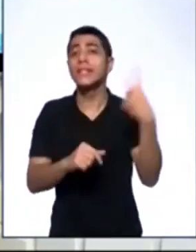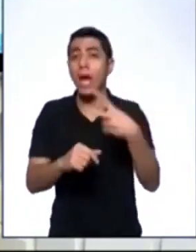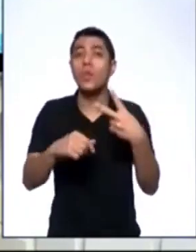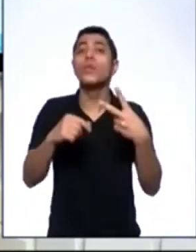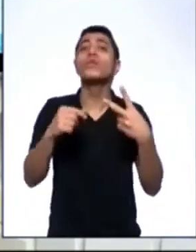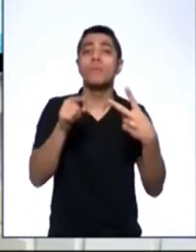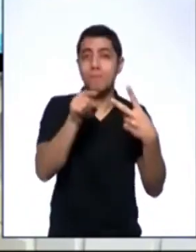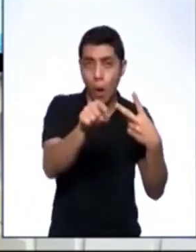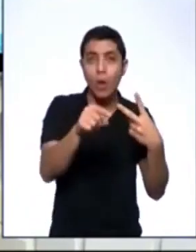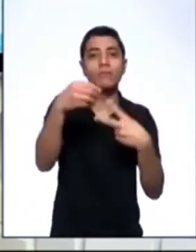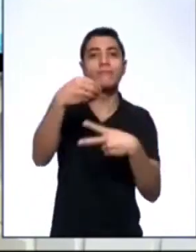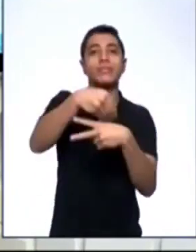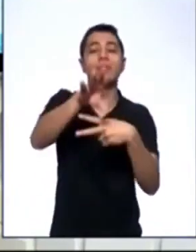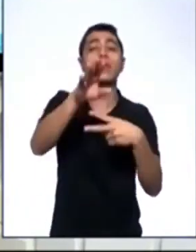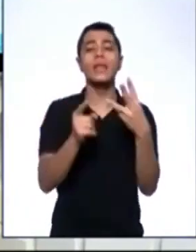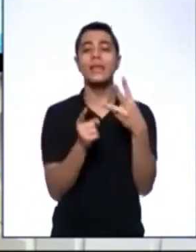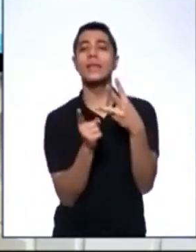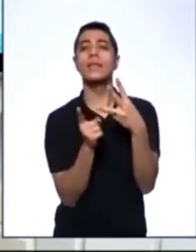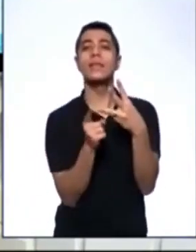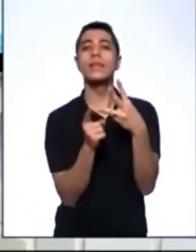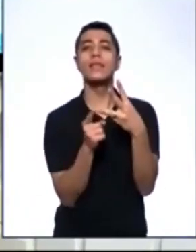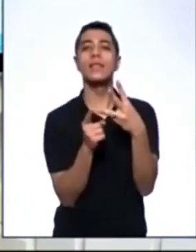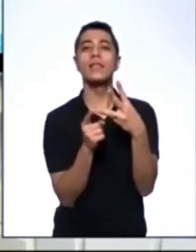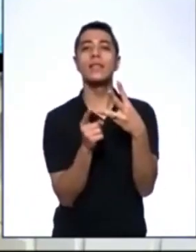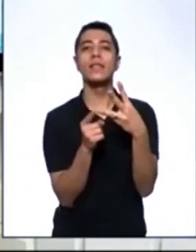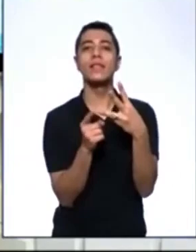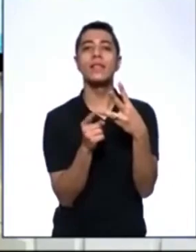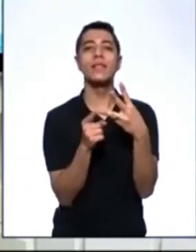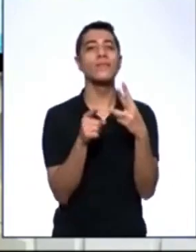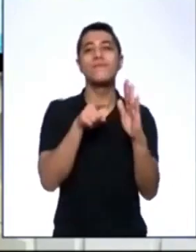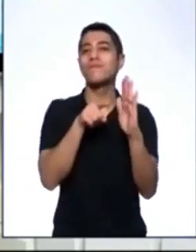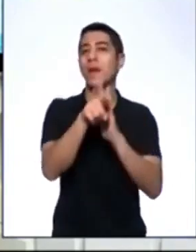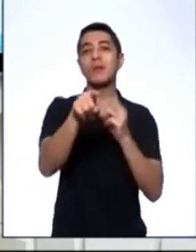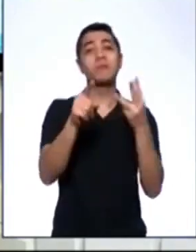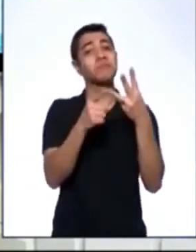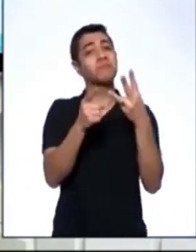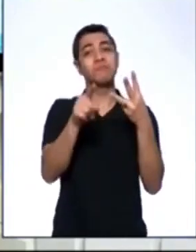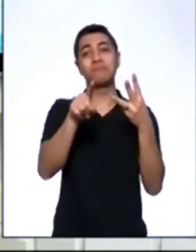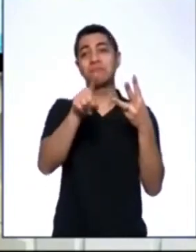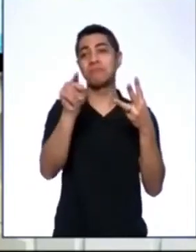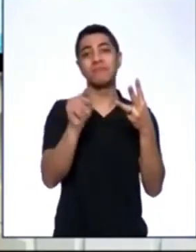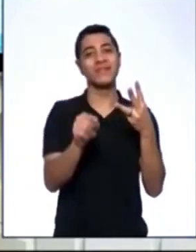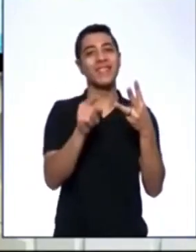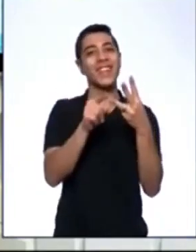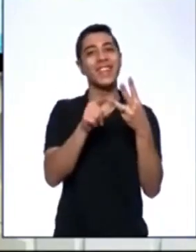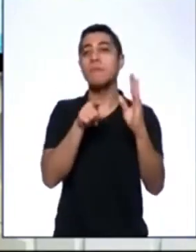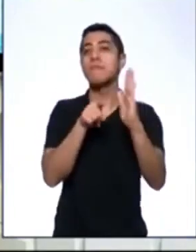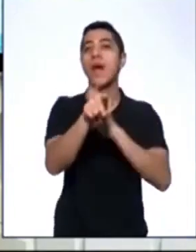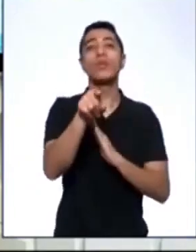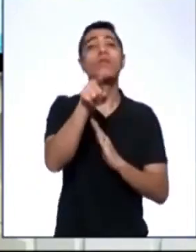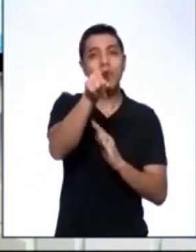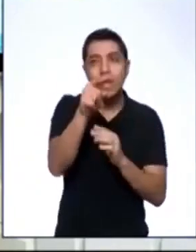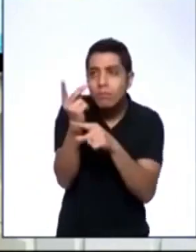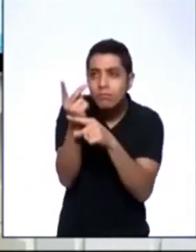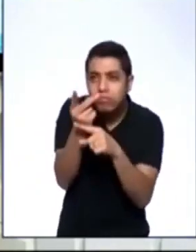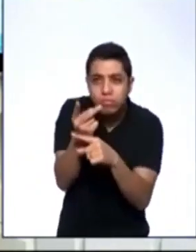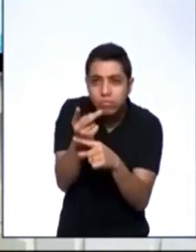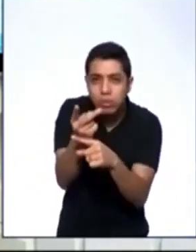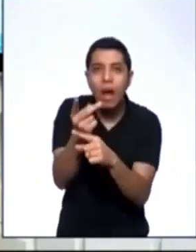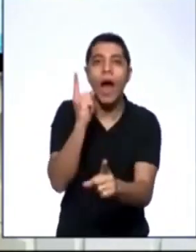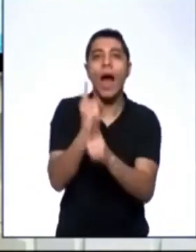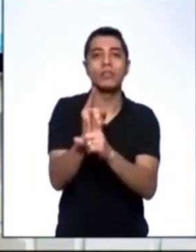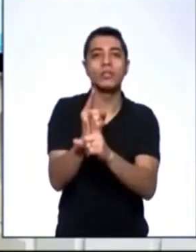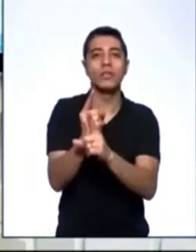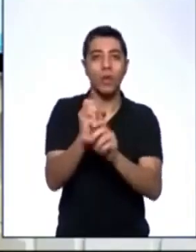de um terceiro ponto e aí a gente vai fazer isso e acertar todas as pessoas